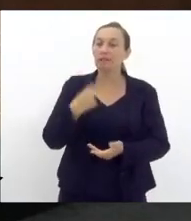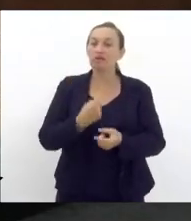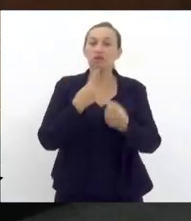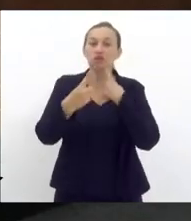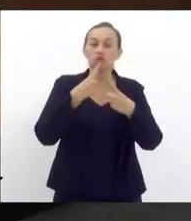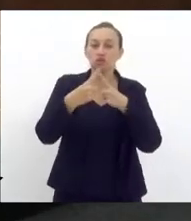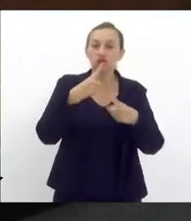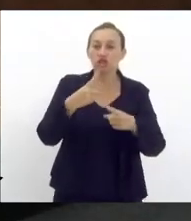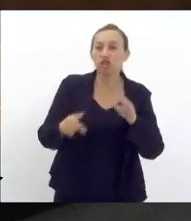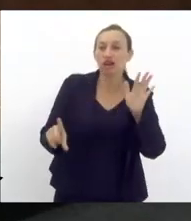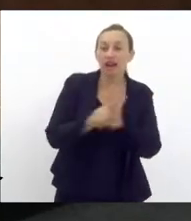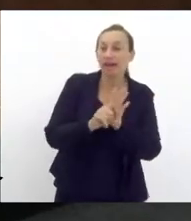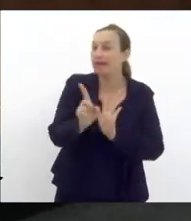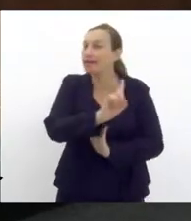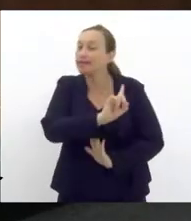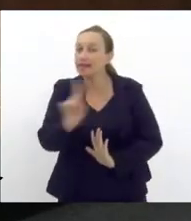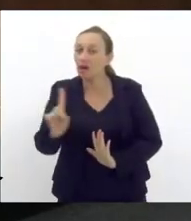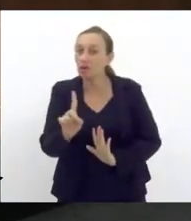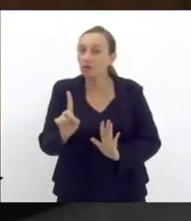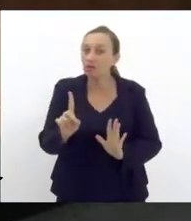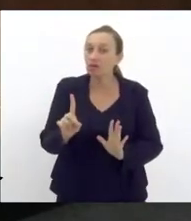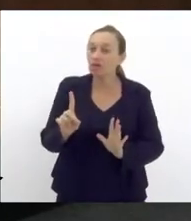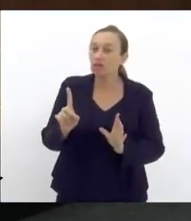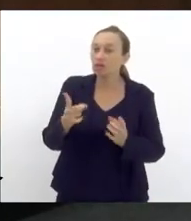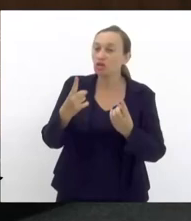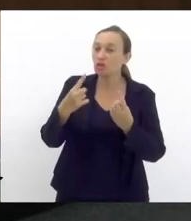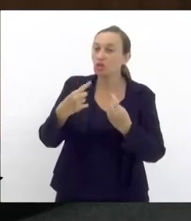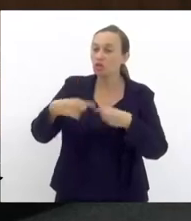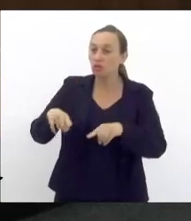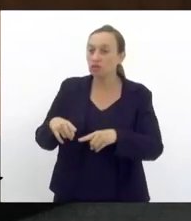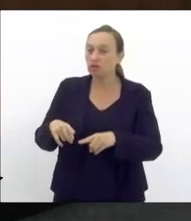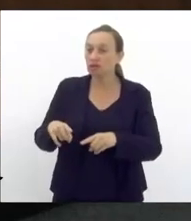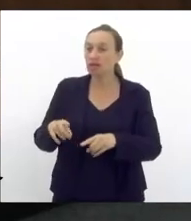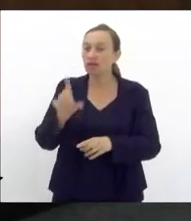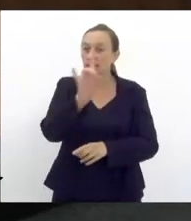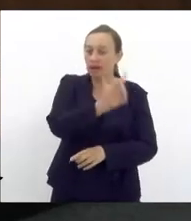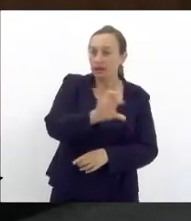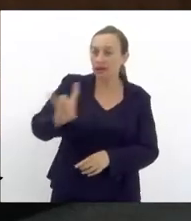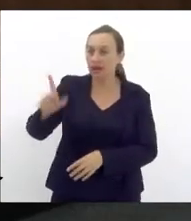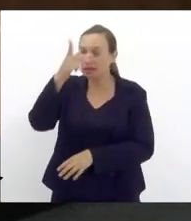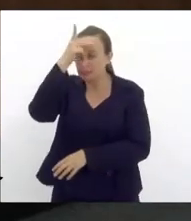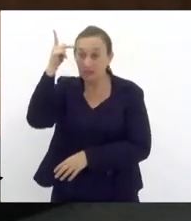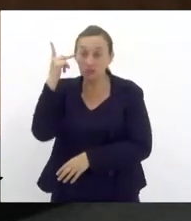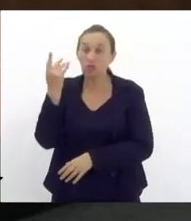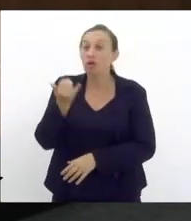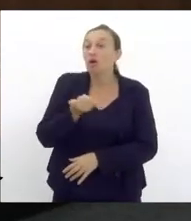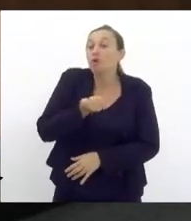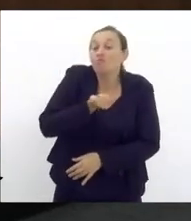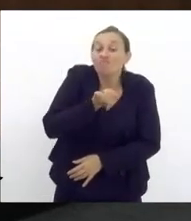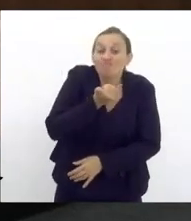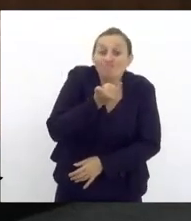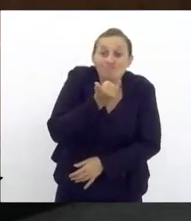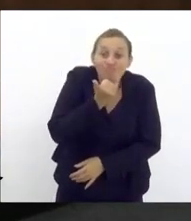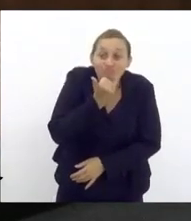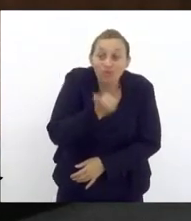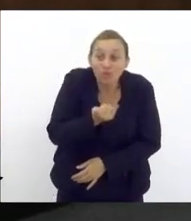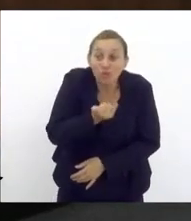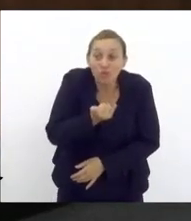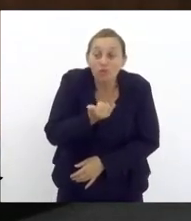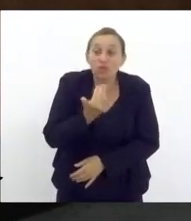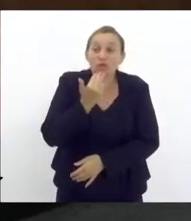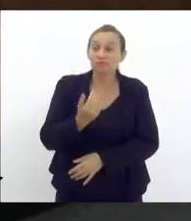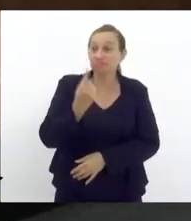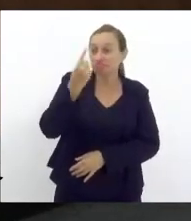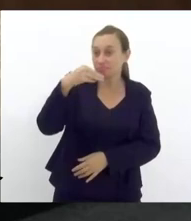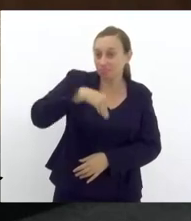leis não atingir a honra de cada pessoa então eu peço desculpa por para esse minuto de